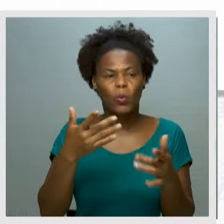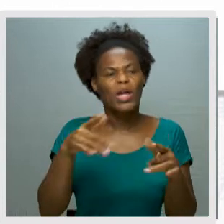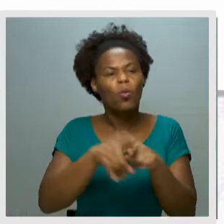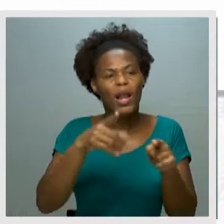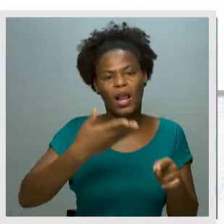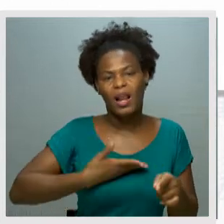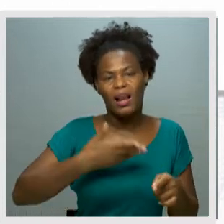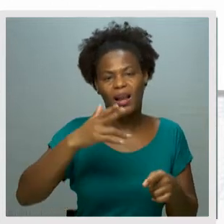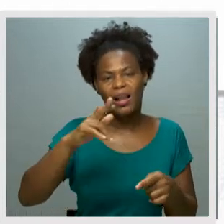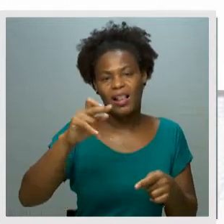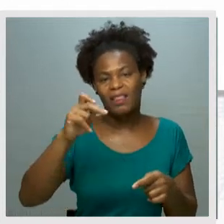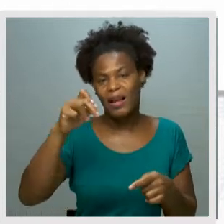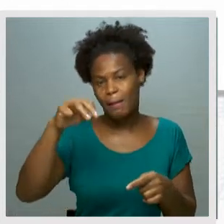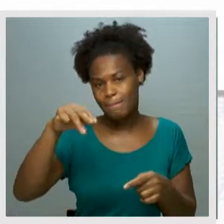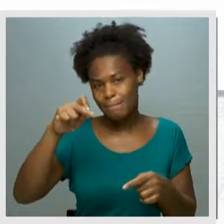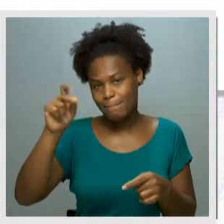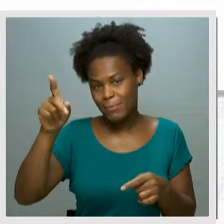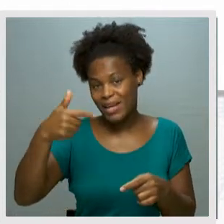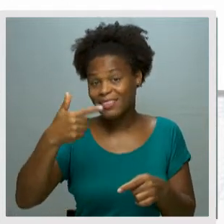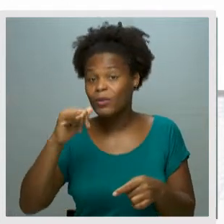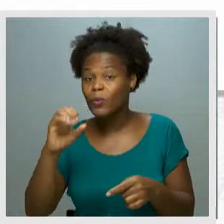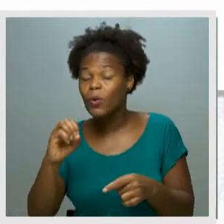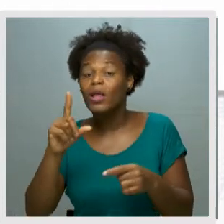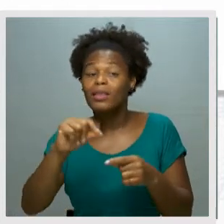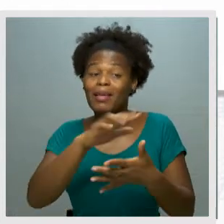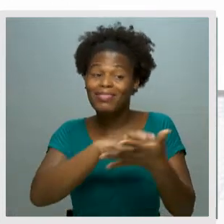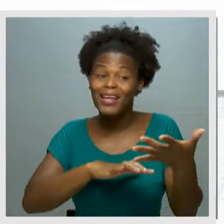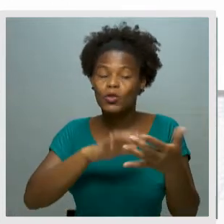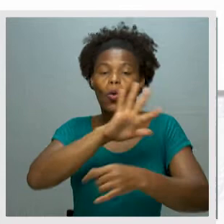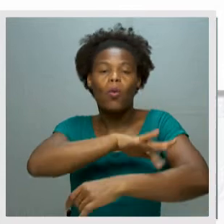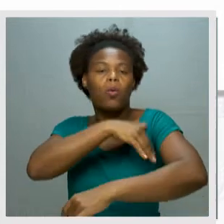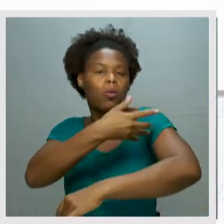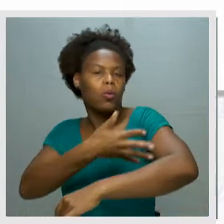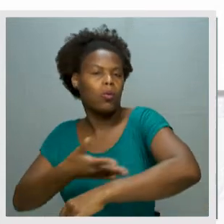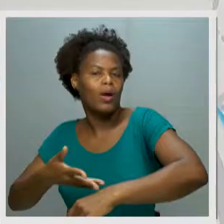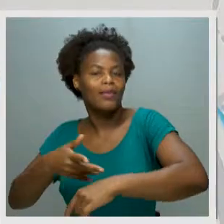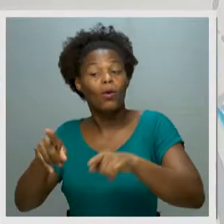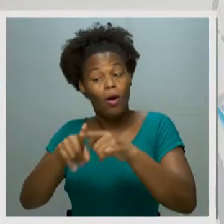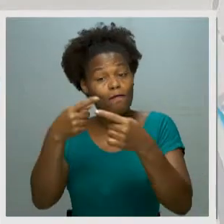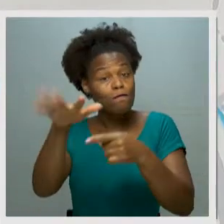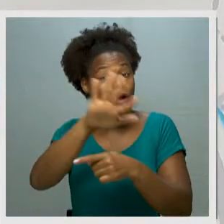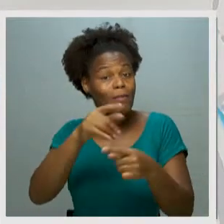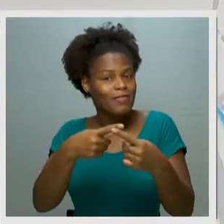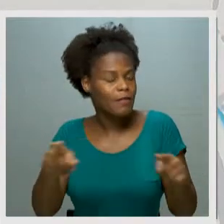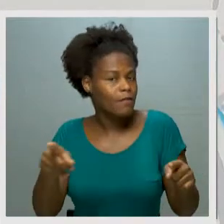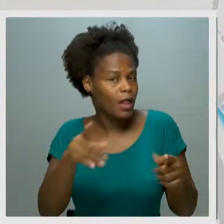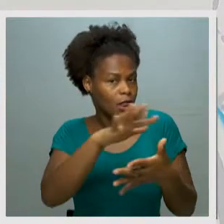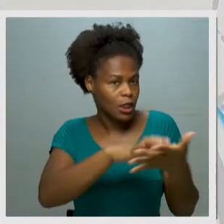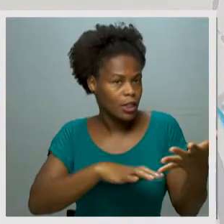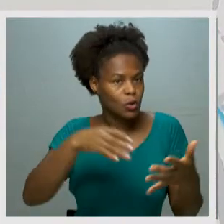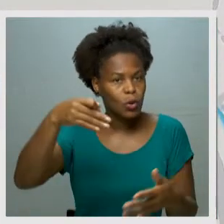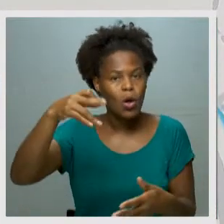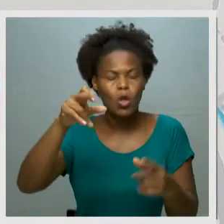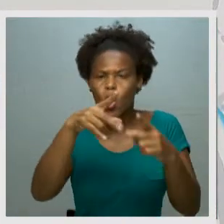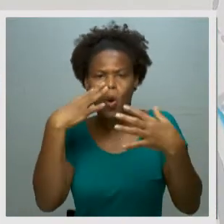para representações, e ainda texto poético ou lírico, que apresenta de uma forma diferente do texto